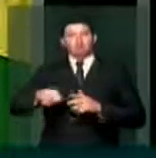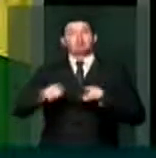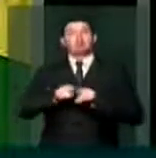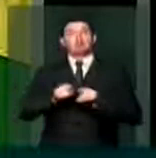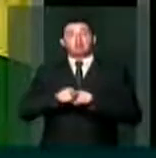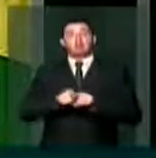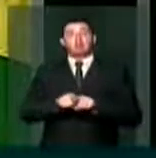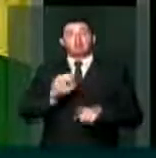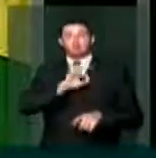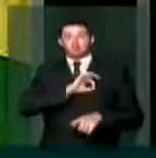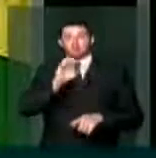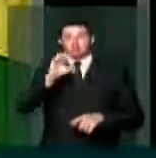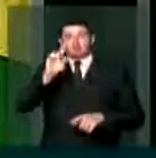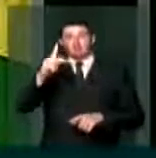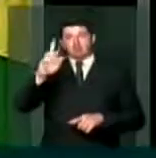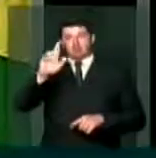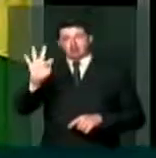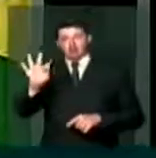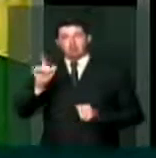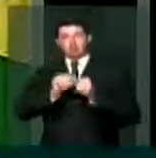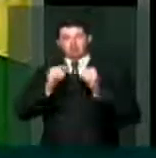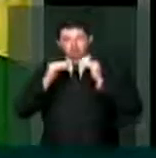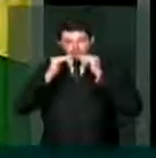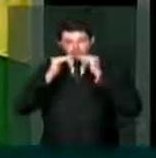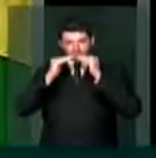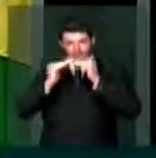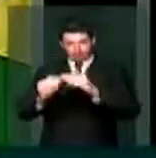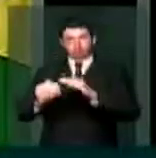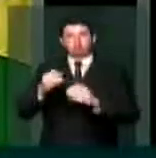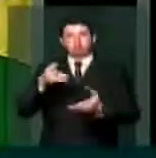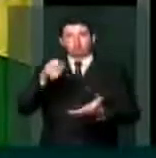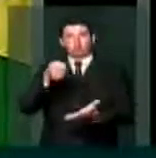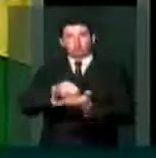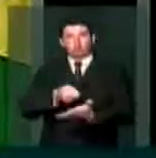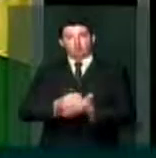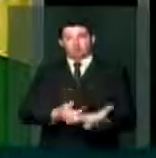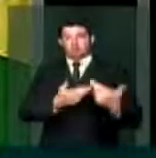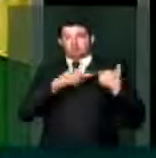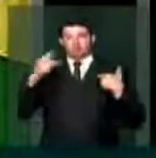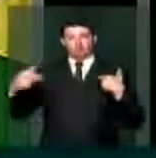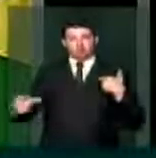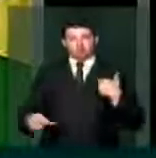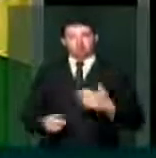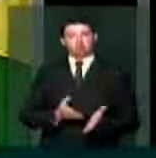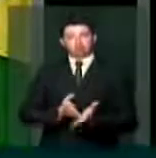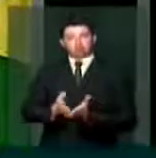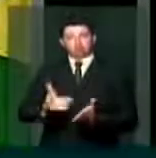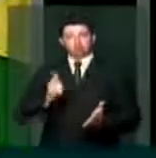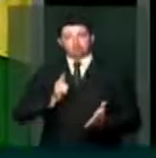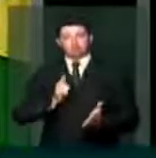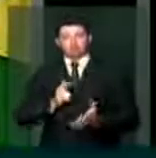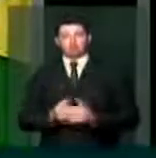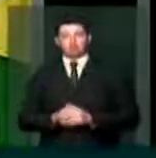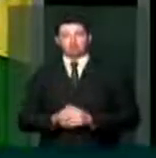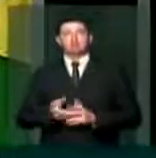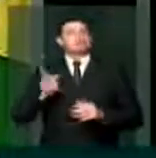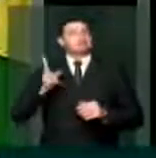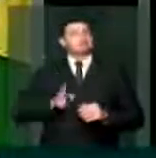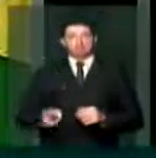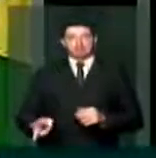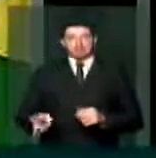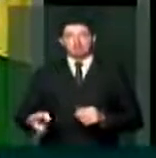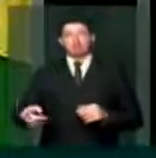Rodoviária Federal perfeitamente afinada nos seus princípios e deveres. Deveres institucionais, sempre à